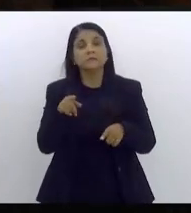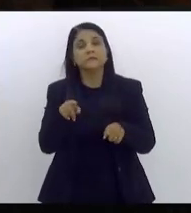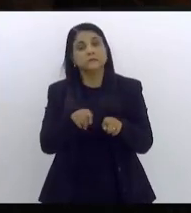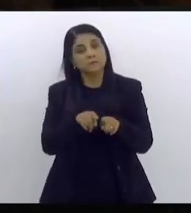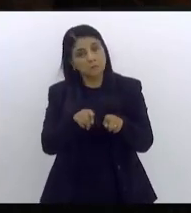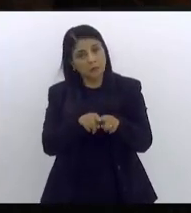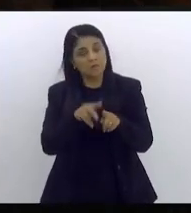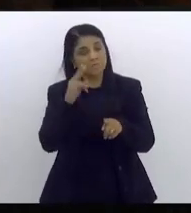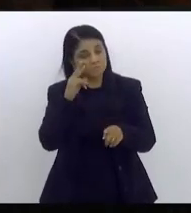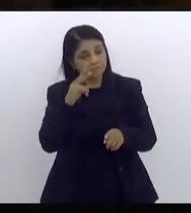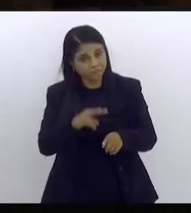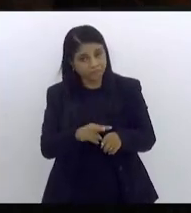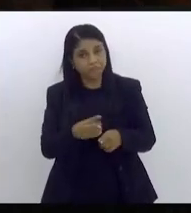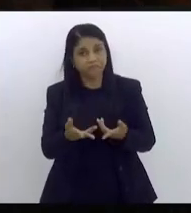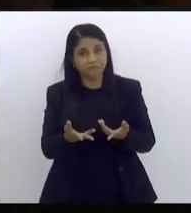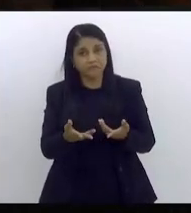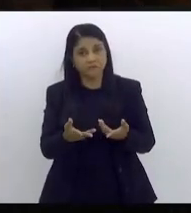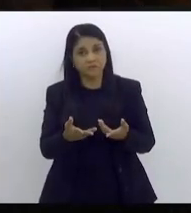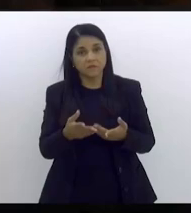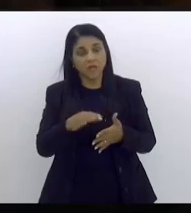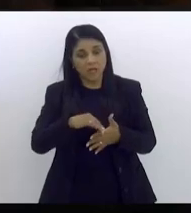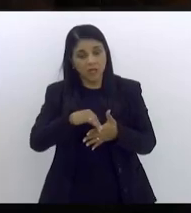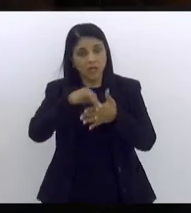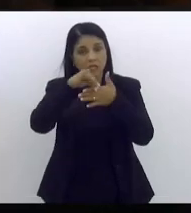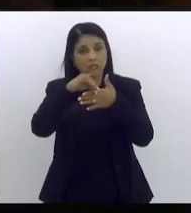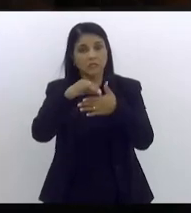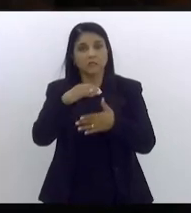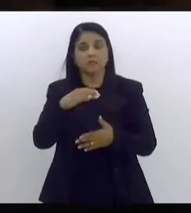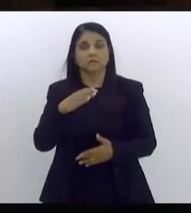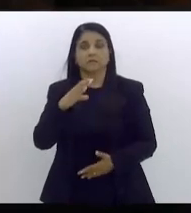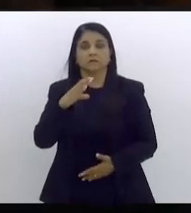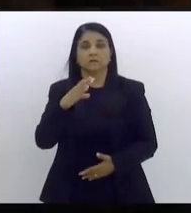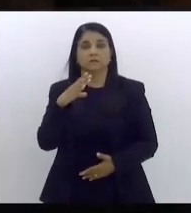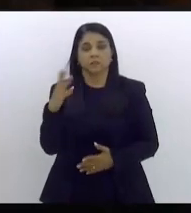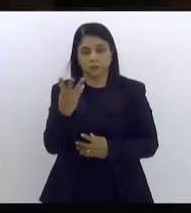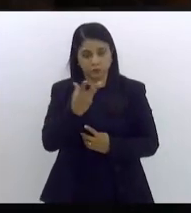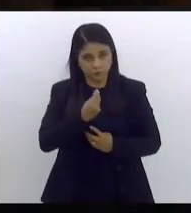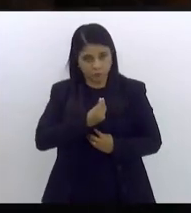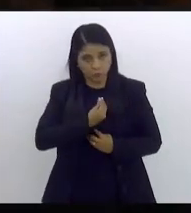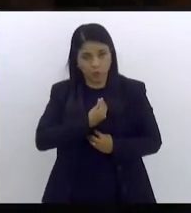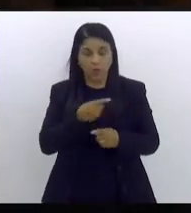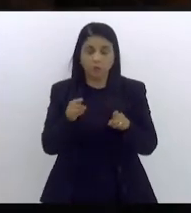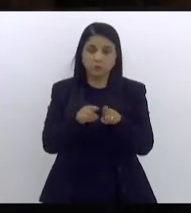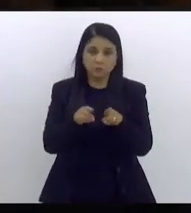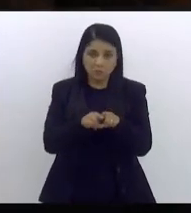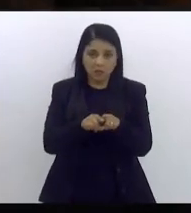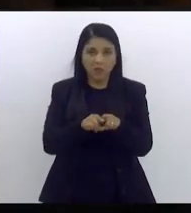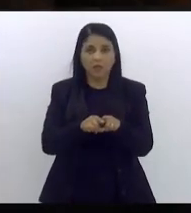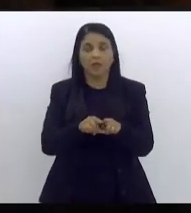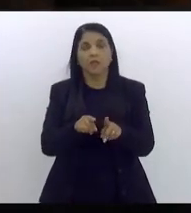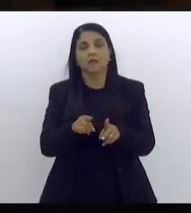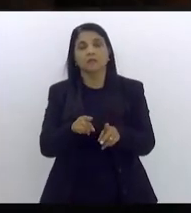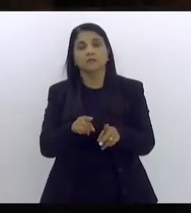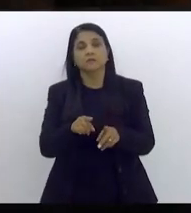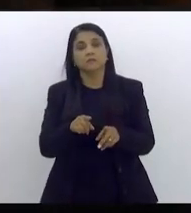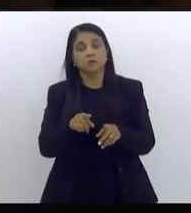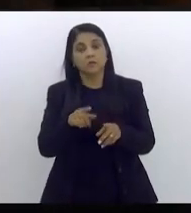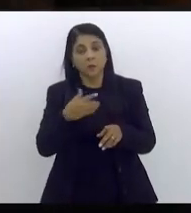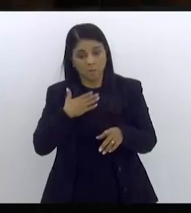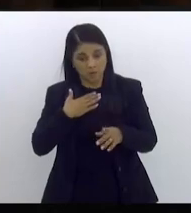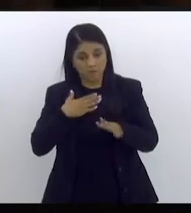assisti líder kardecista e já assisti até um